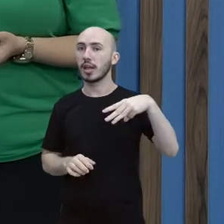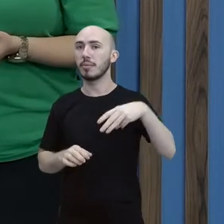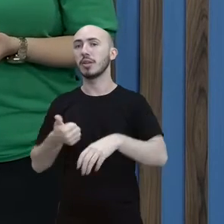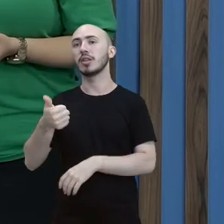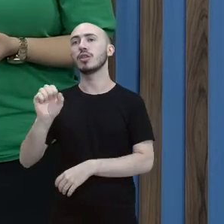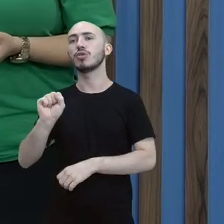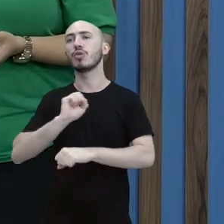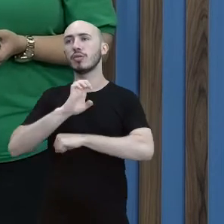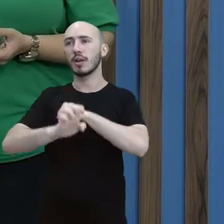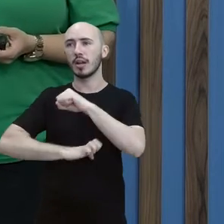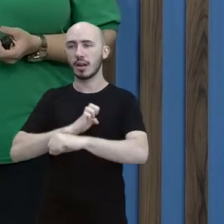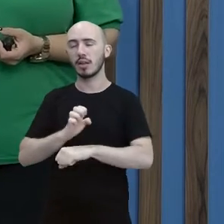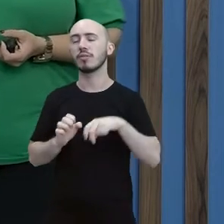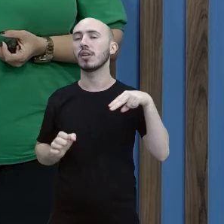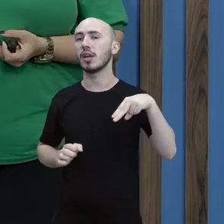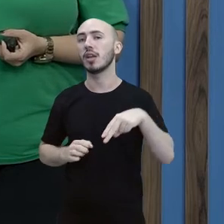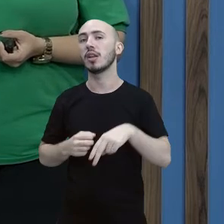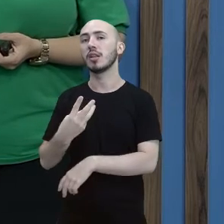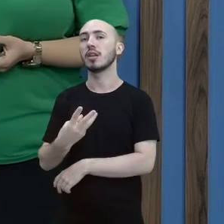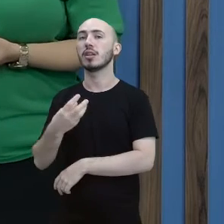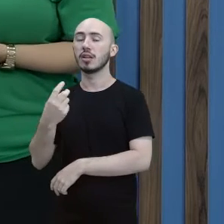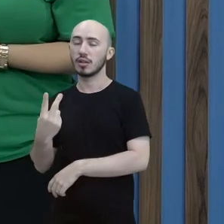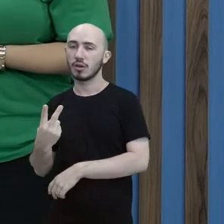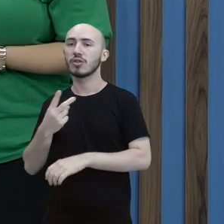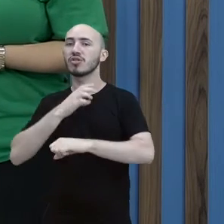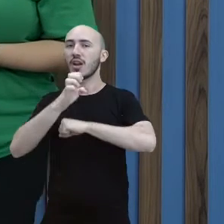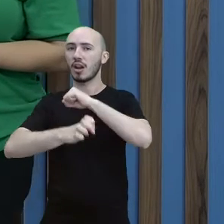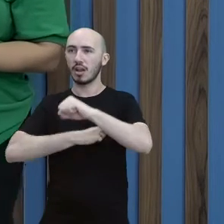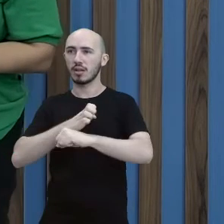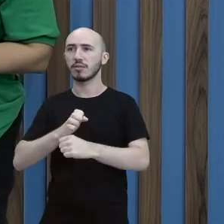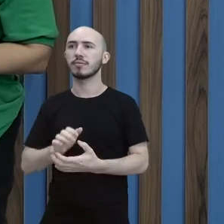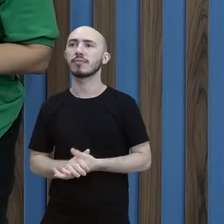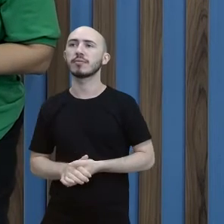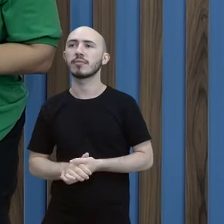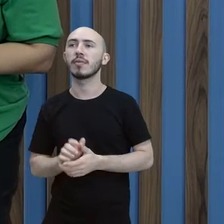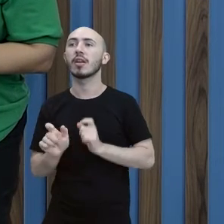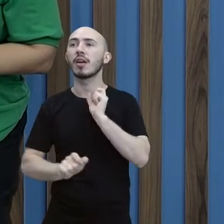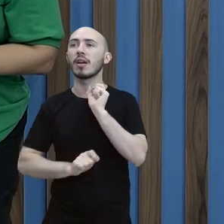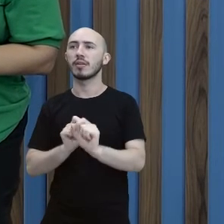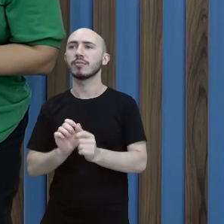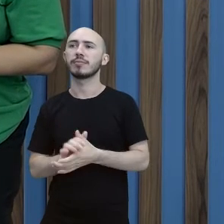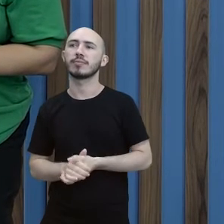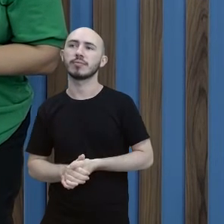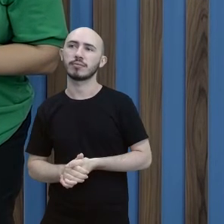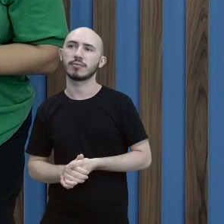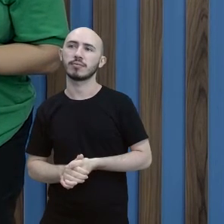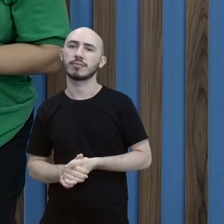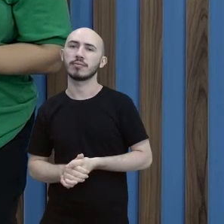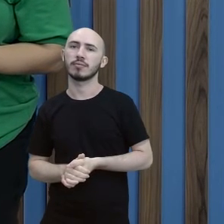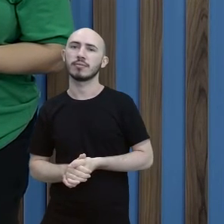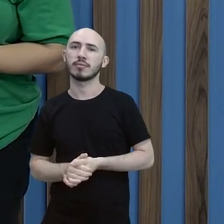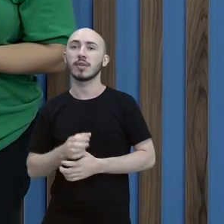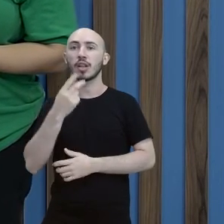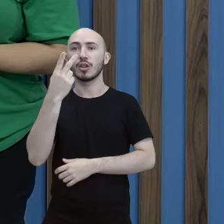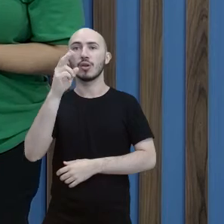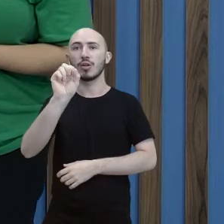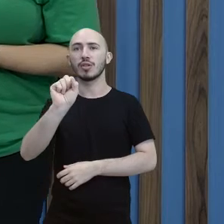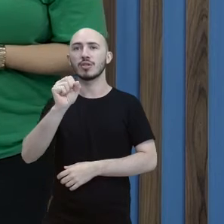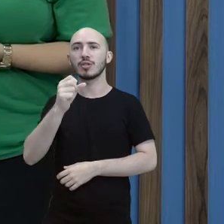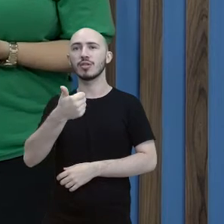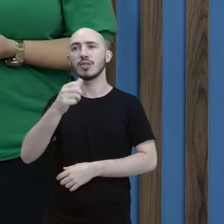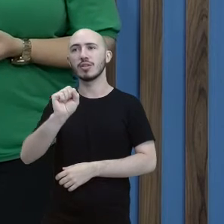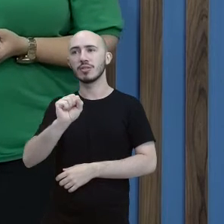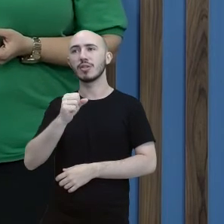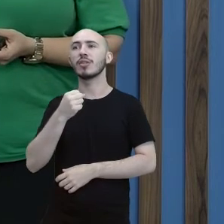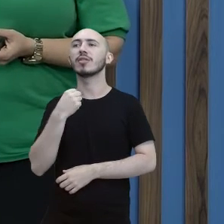18. Na N, 32. Vocês veem, ó, que a gente vai aumentando, né? 2, 8, 18, 32. Na